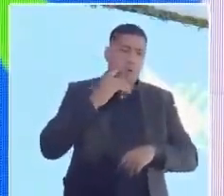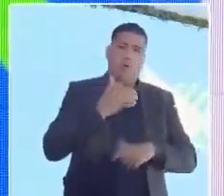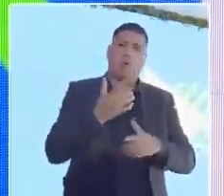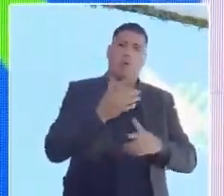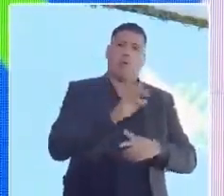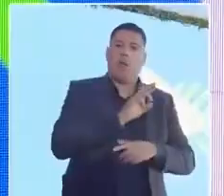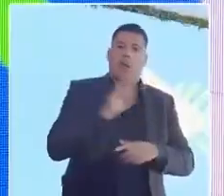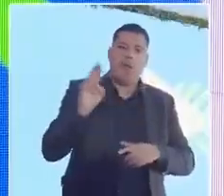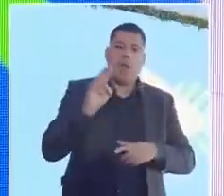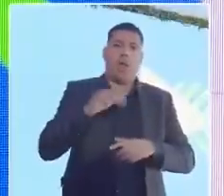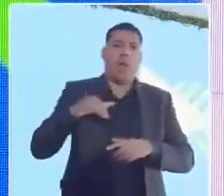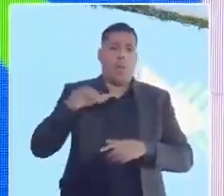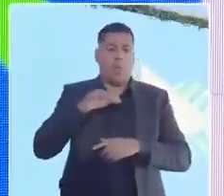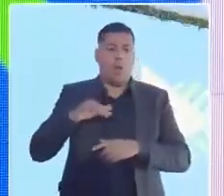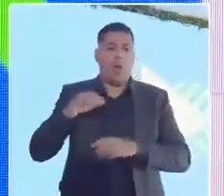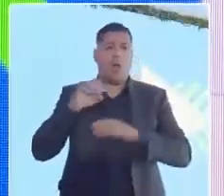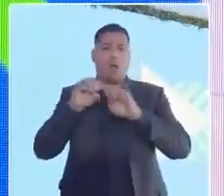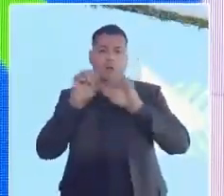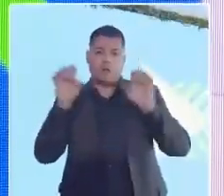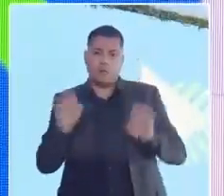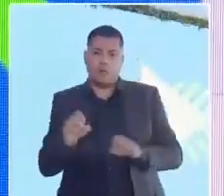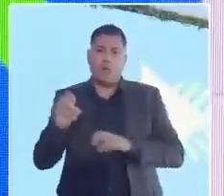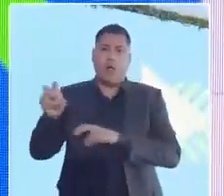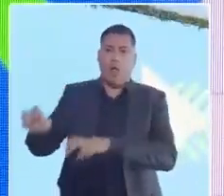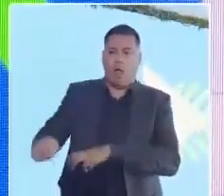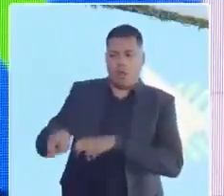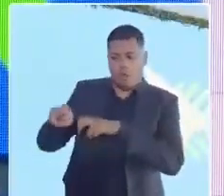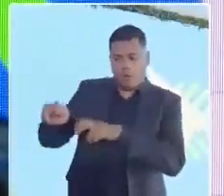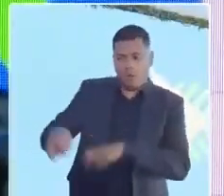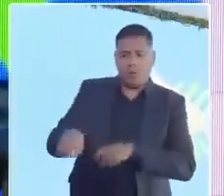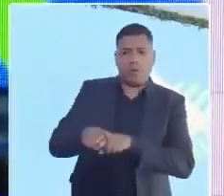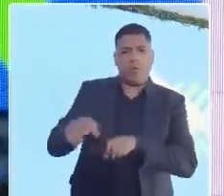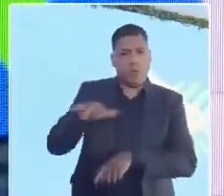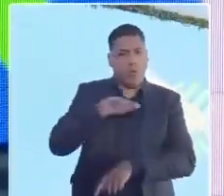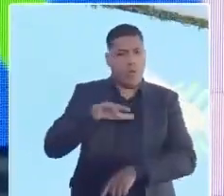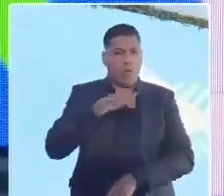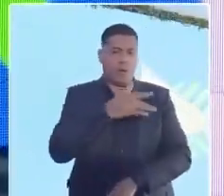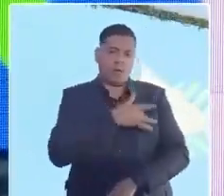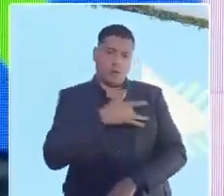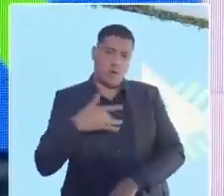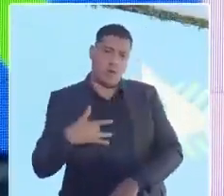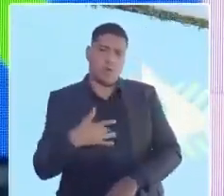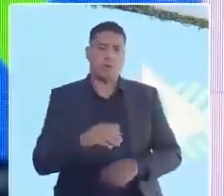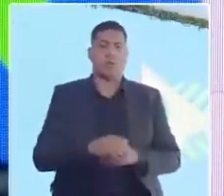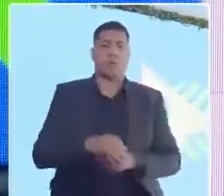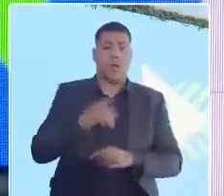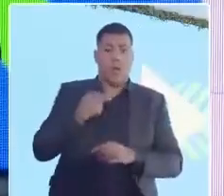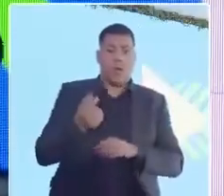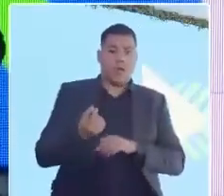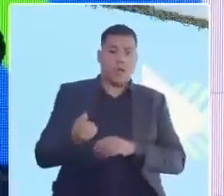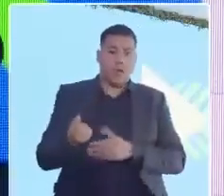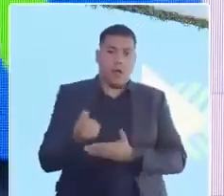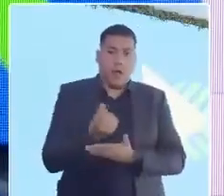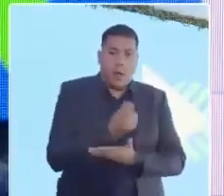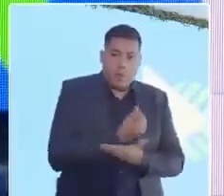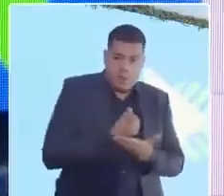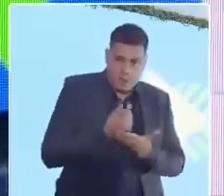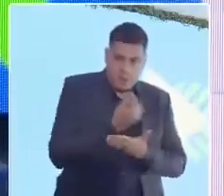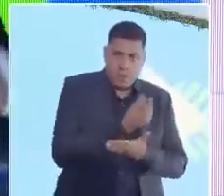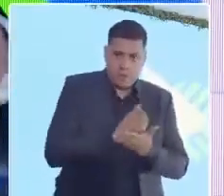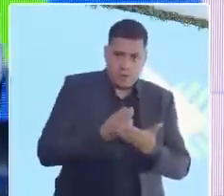agricultura e saúde o processo de capitalização do nosso bid Invest vai